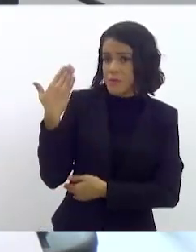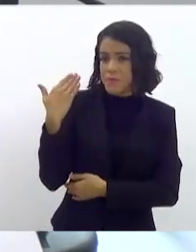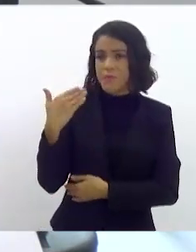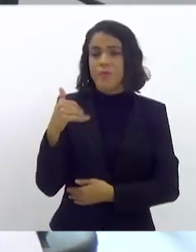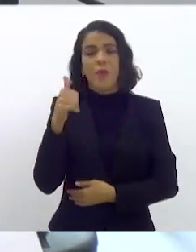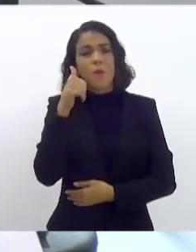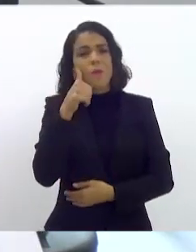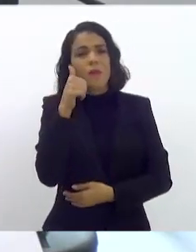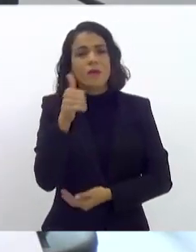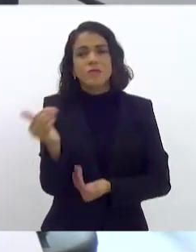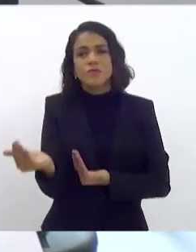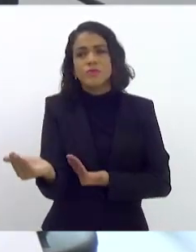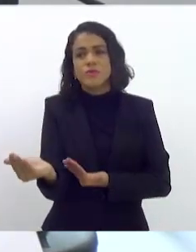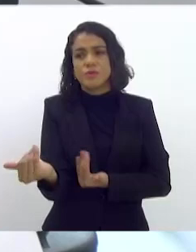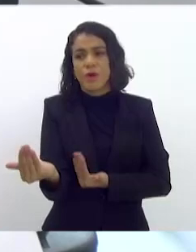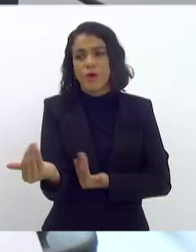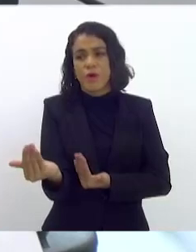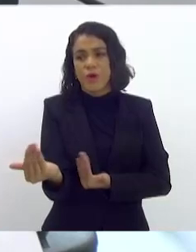aquela jovem